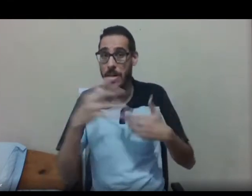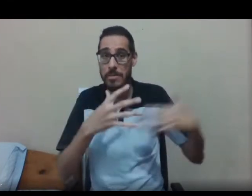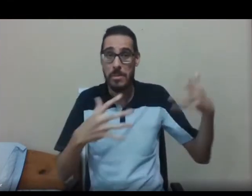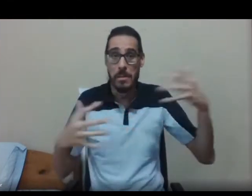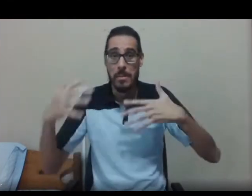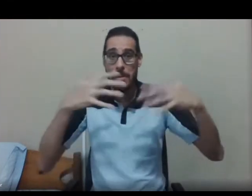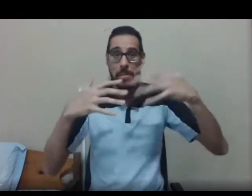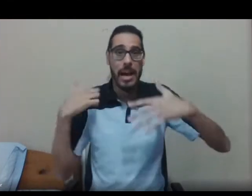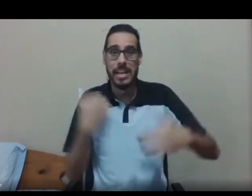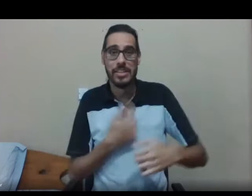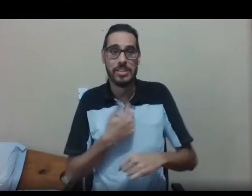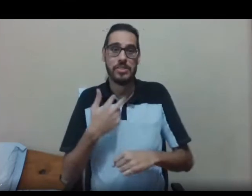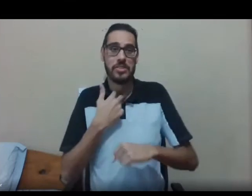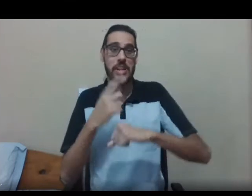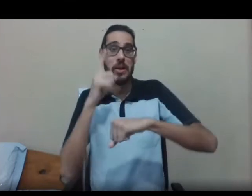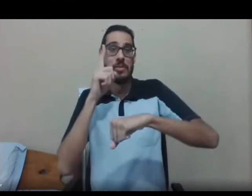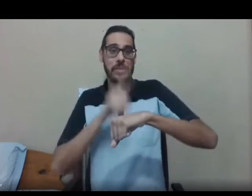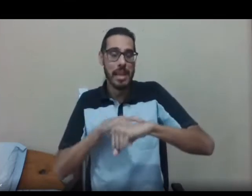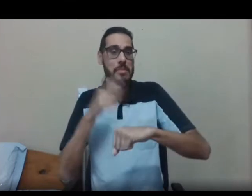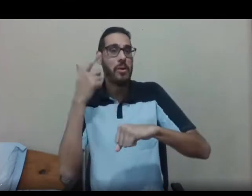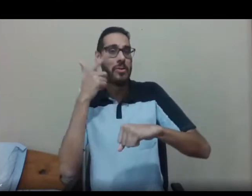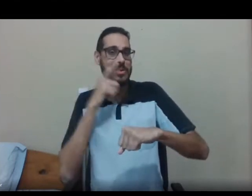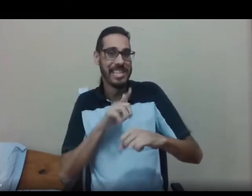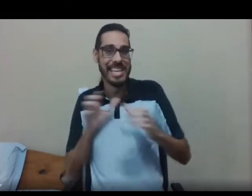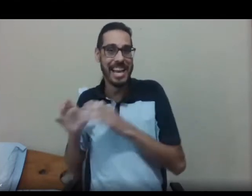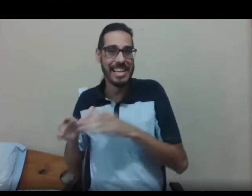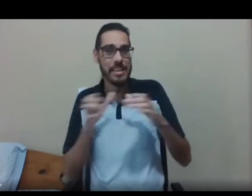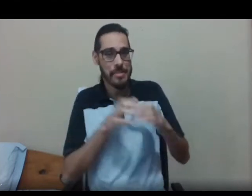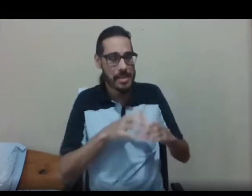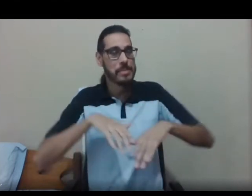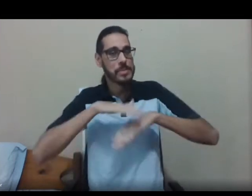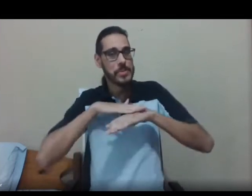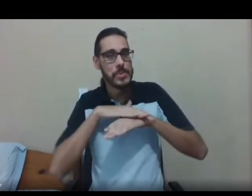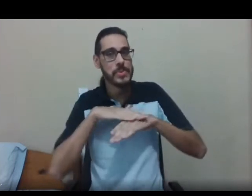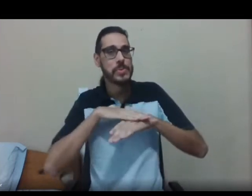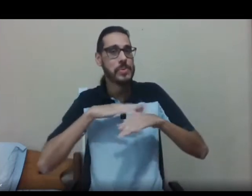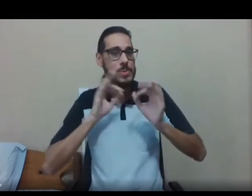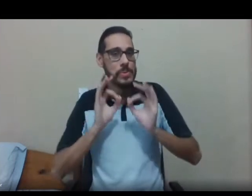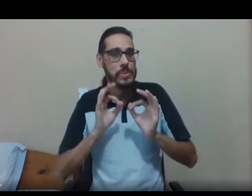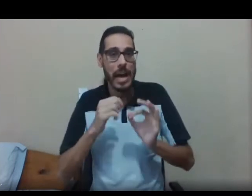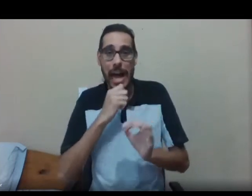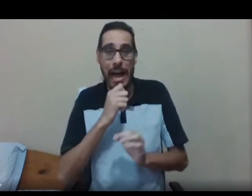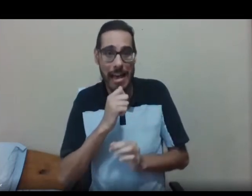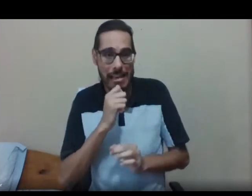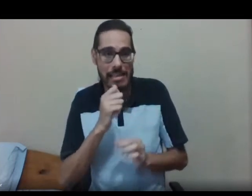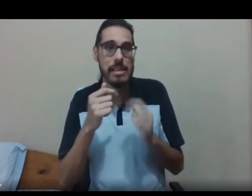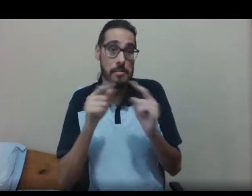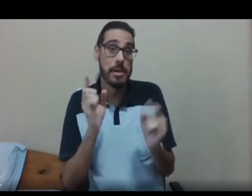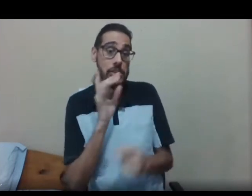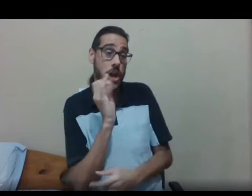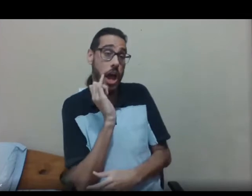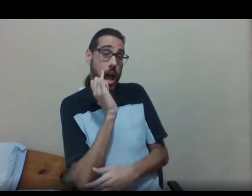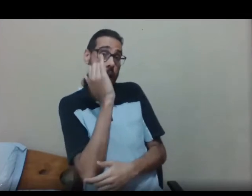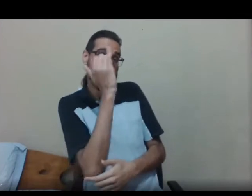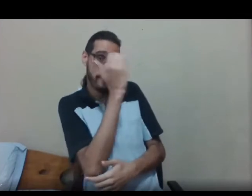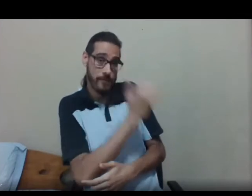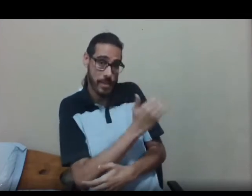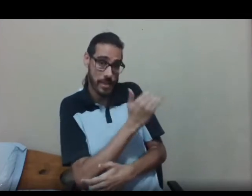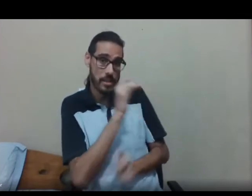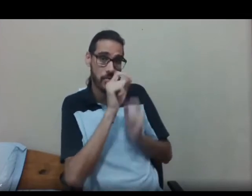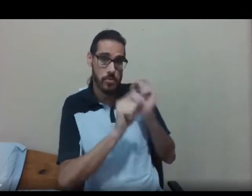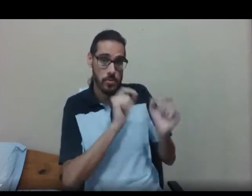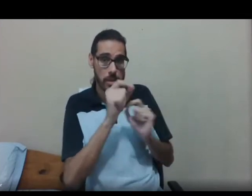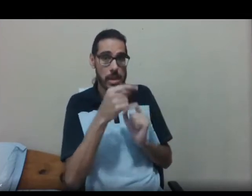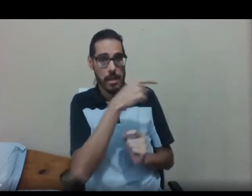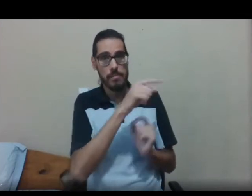seguinte: o SISCAD, que é a criação automatizada de disciplinas, não está disponível mais. E nós criaremos todas as disciplinas